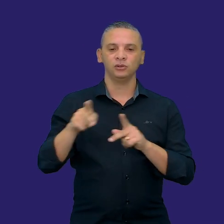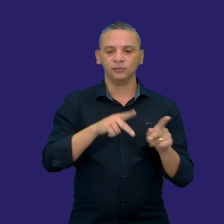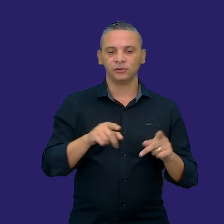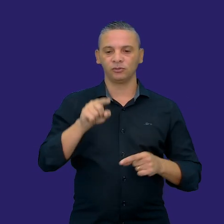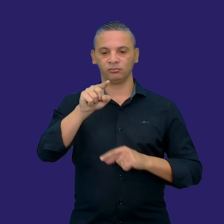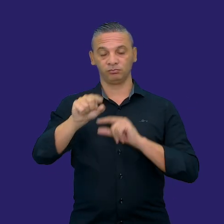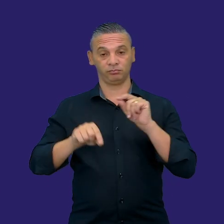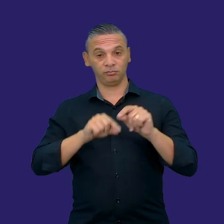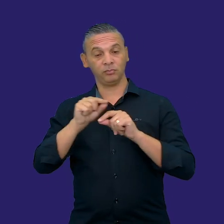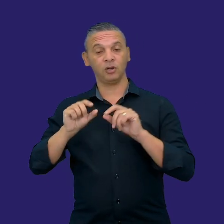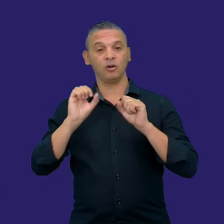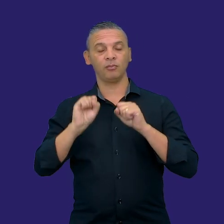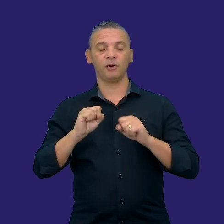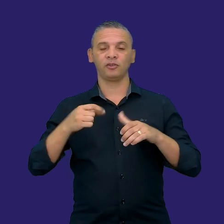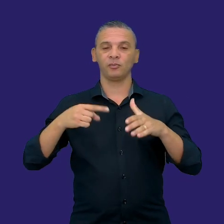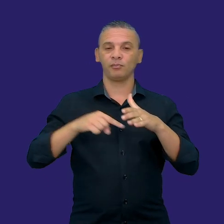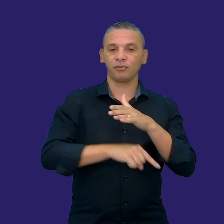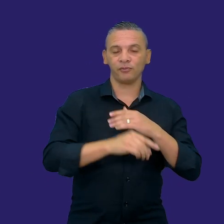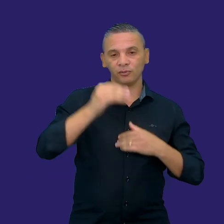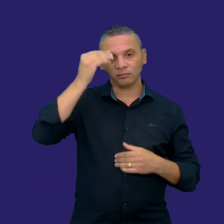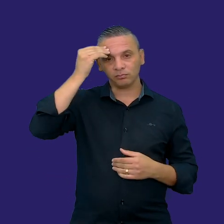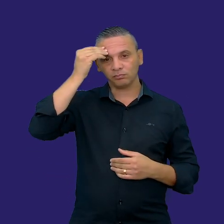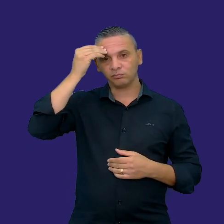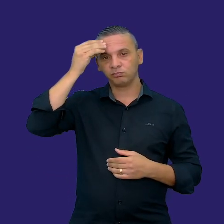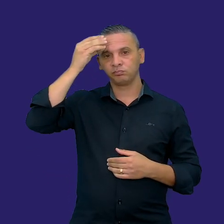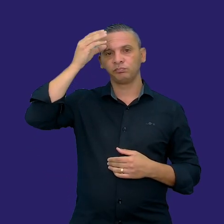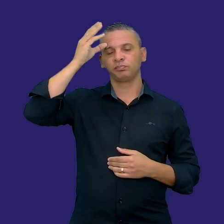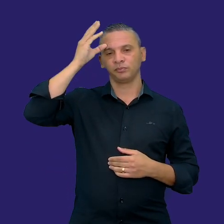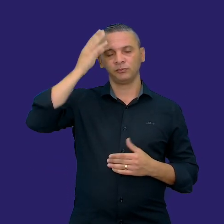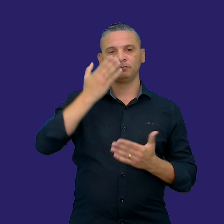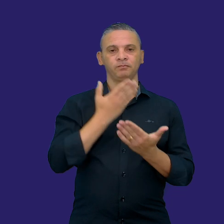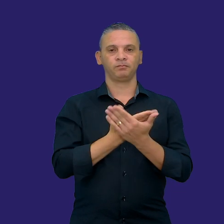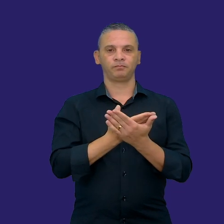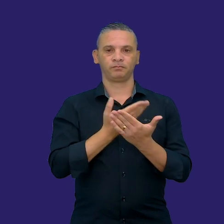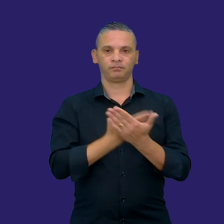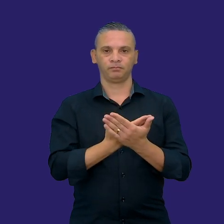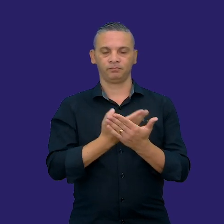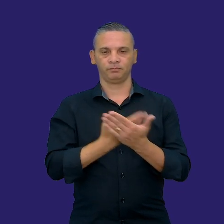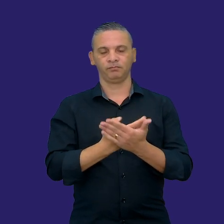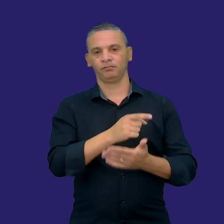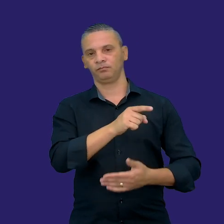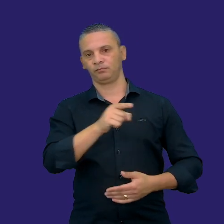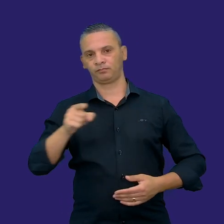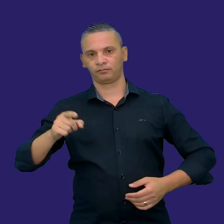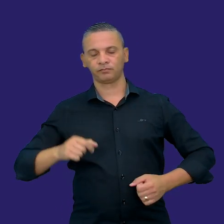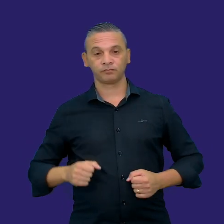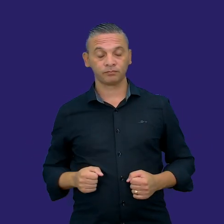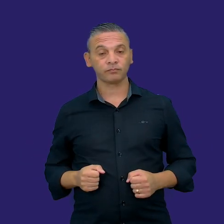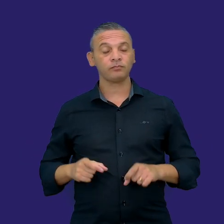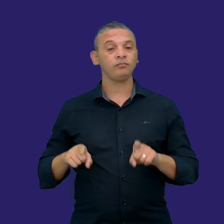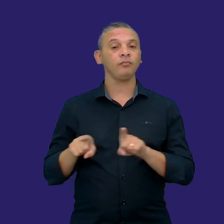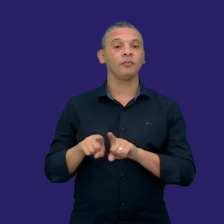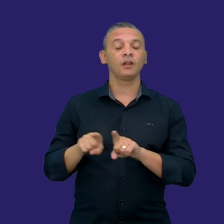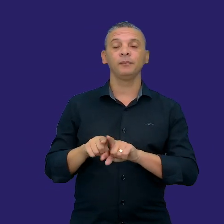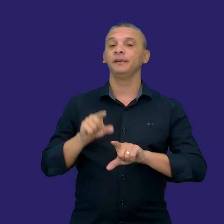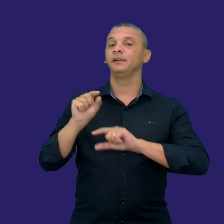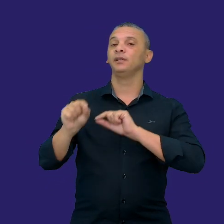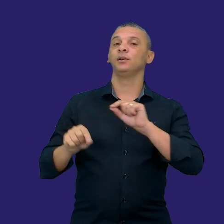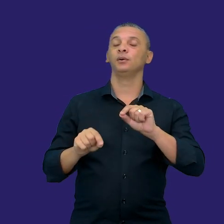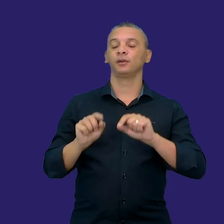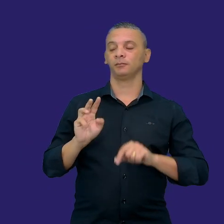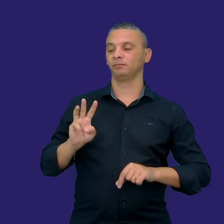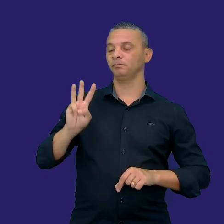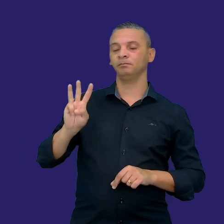diante disso vocês possam aprofundar também nos estudos de todos vocês, né? Além disso, nós temos nesse mesmo